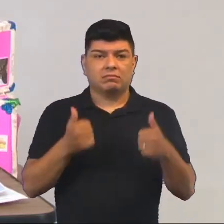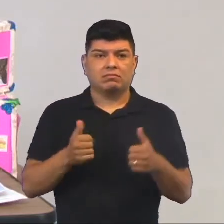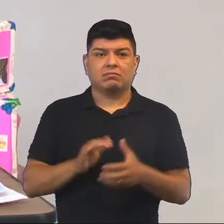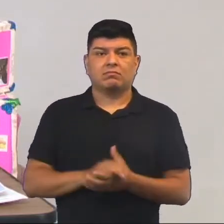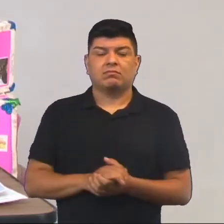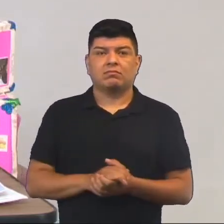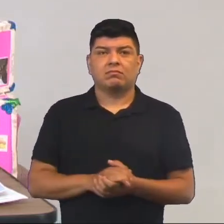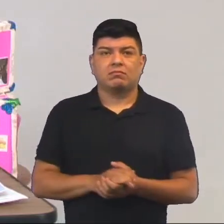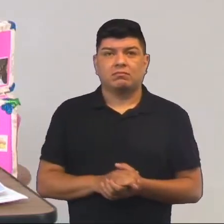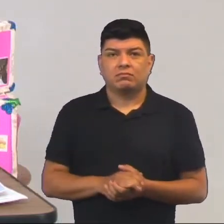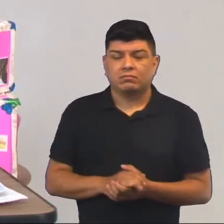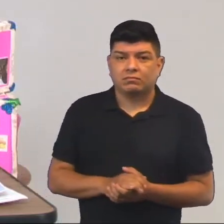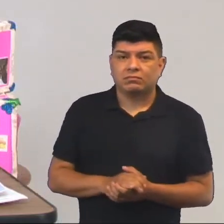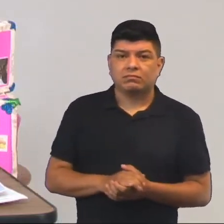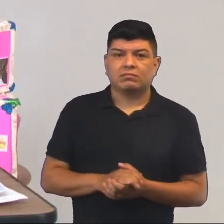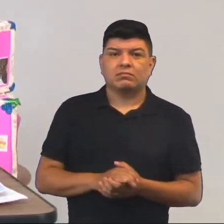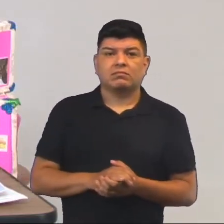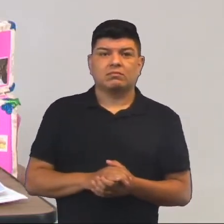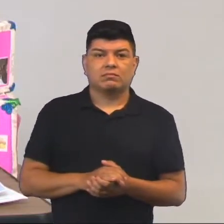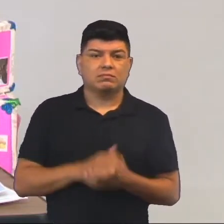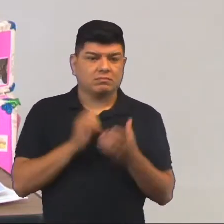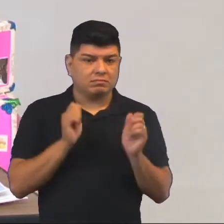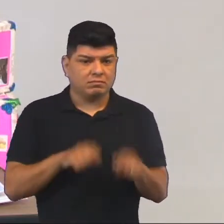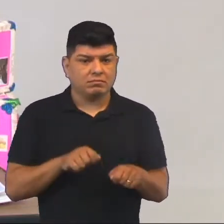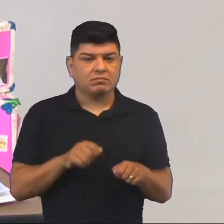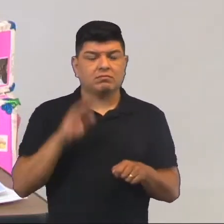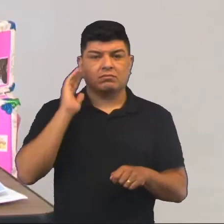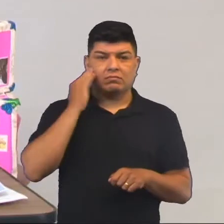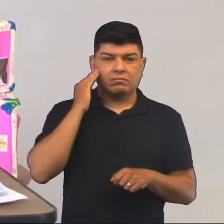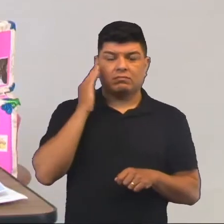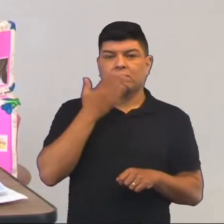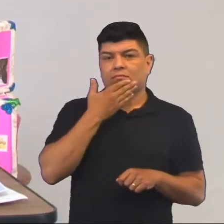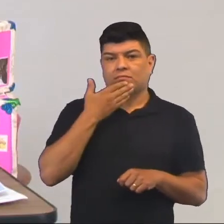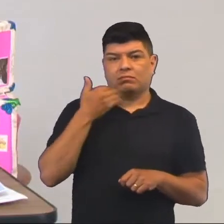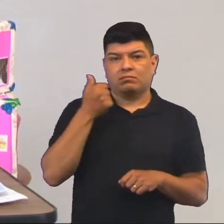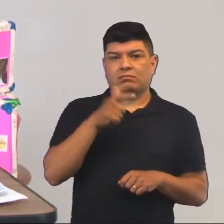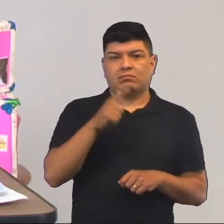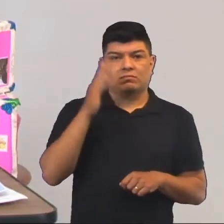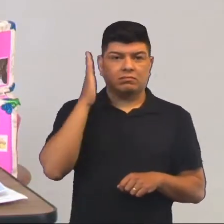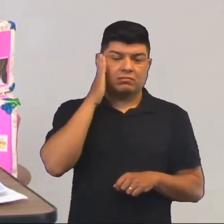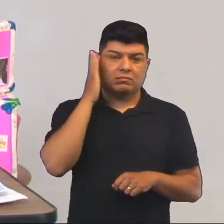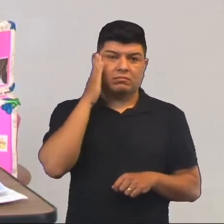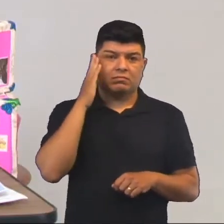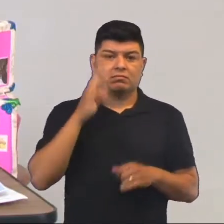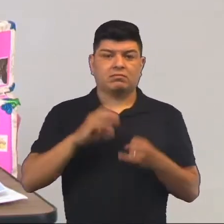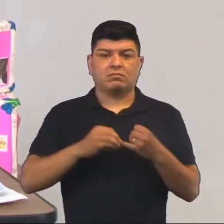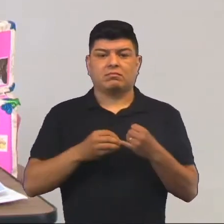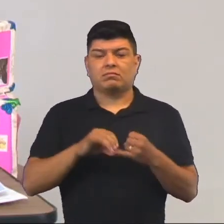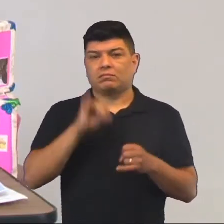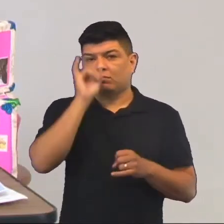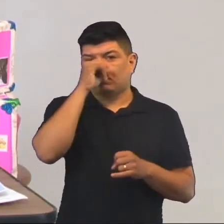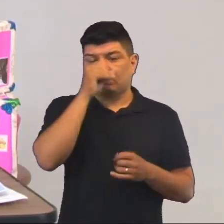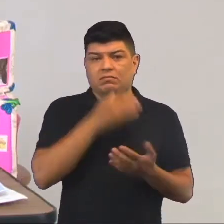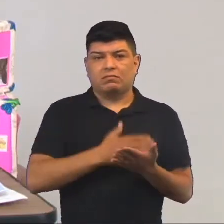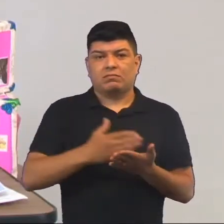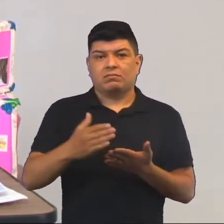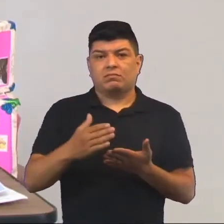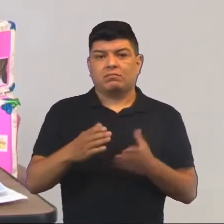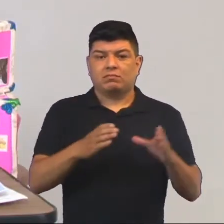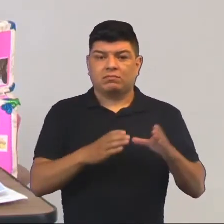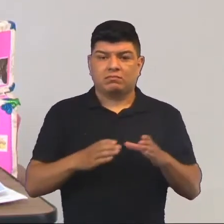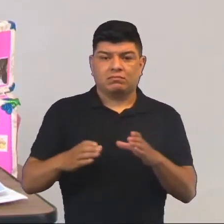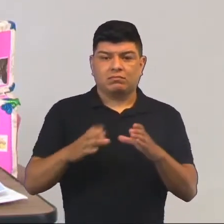certo? Então, crianças, para que possamos compreender melhor, você sabia que a feijoada começou com um